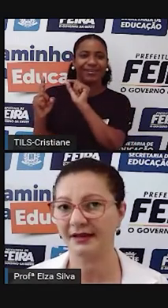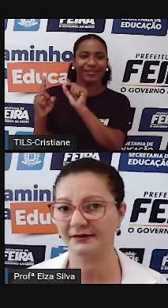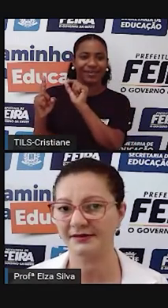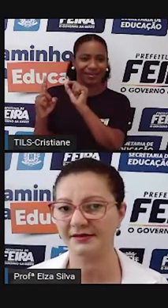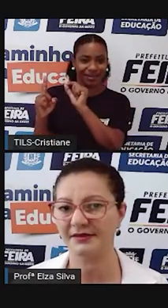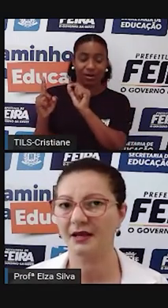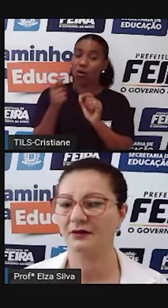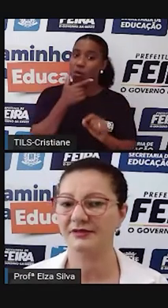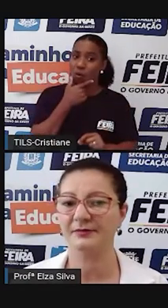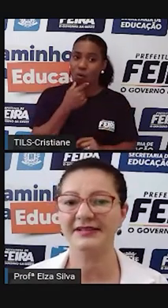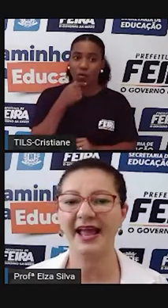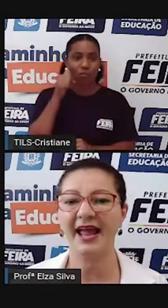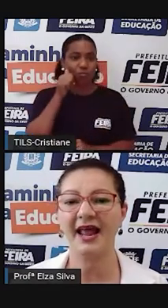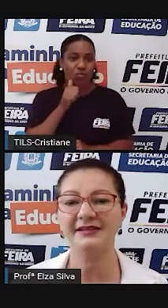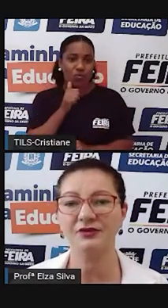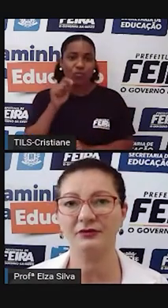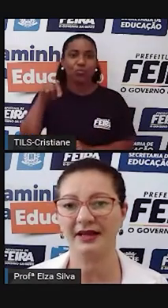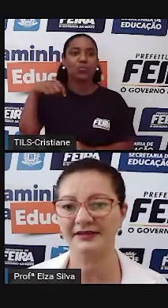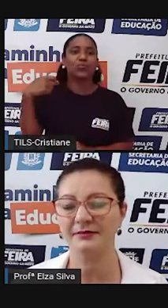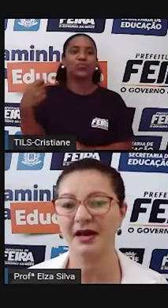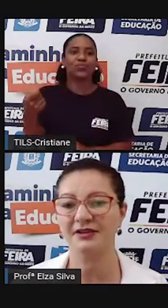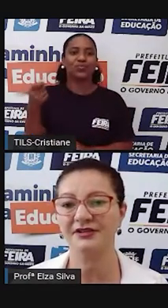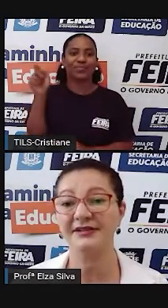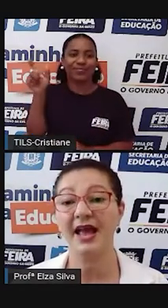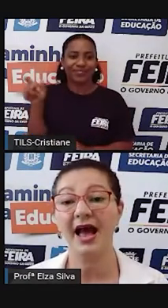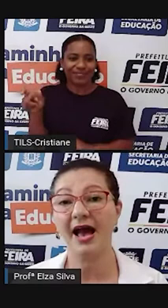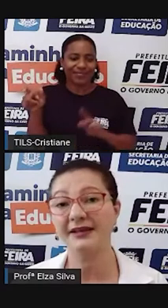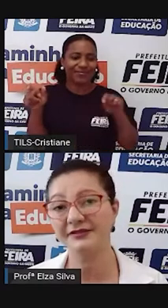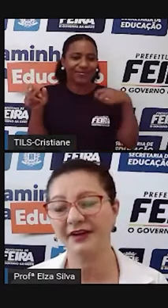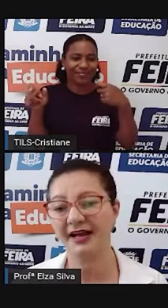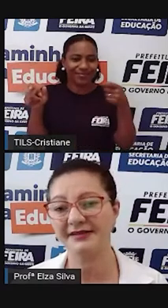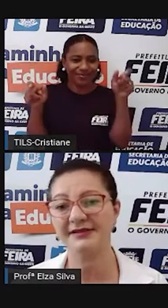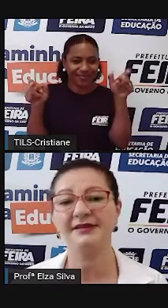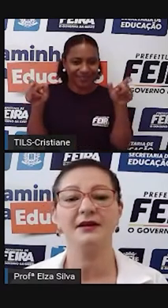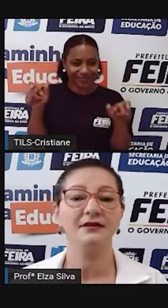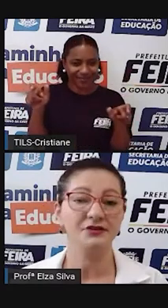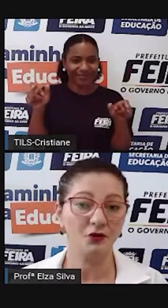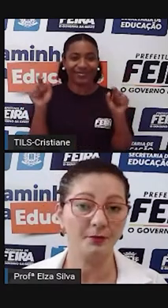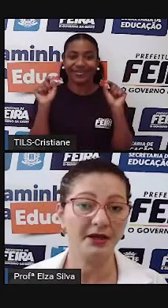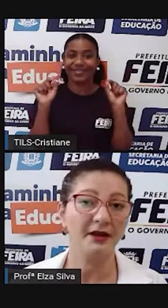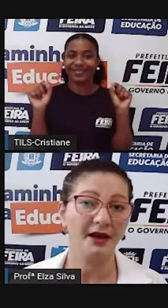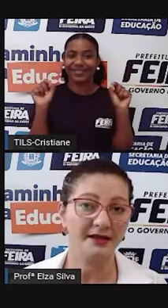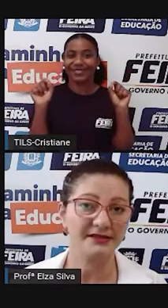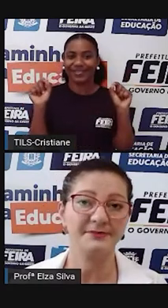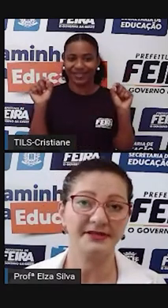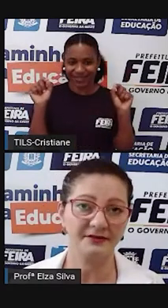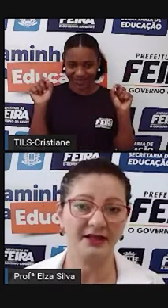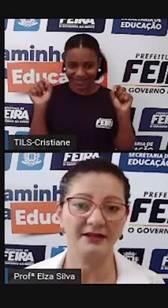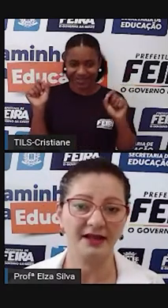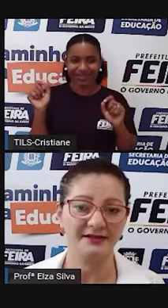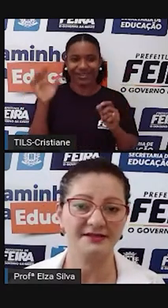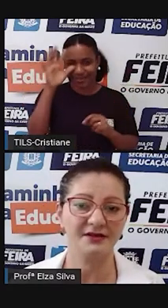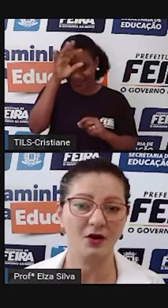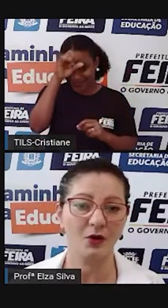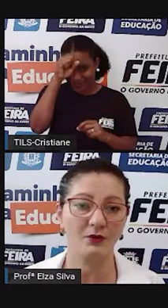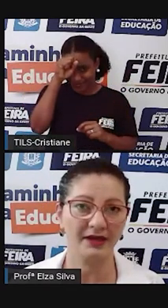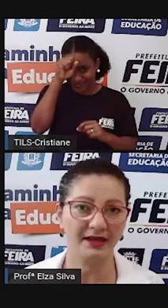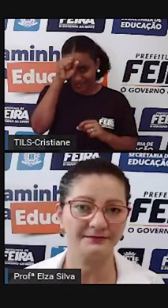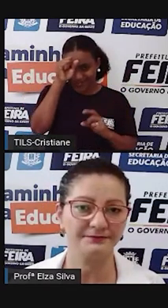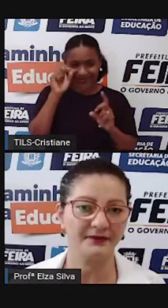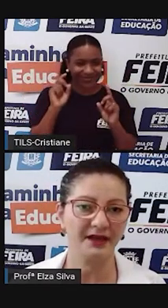the sentence. Nós vamos relacionar as imagens às frases sobre essas personalidades.